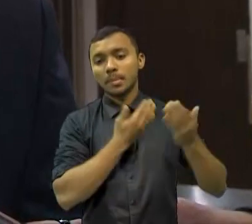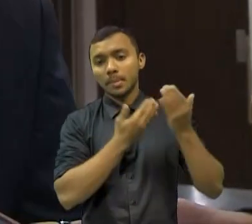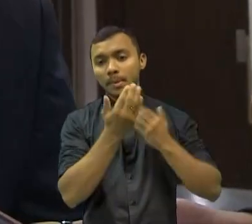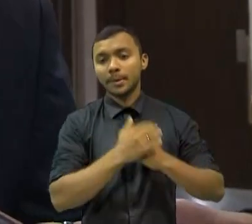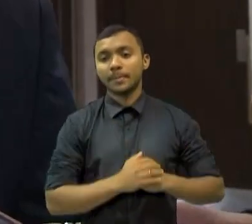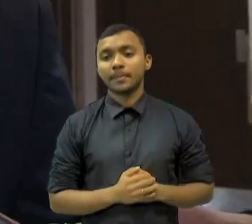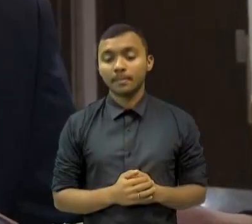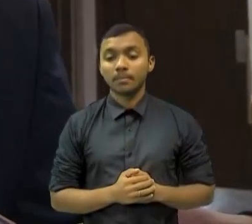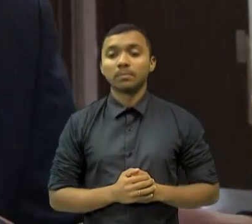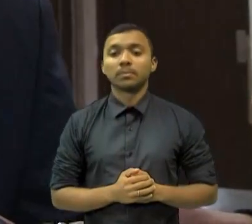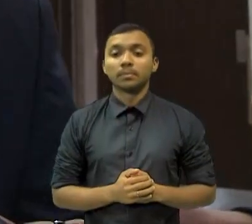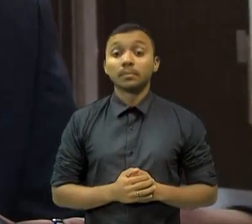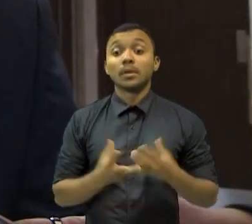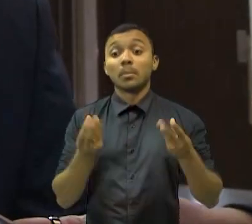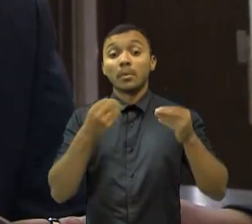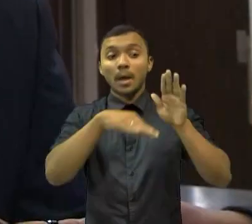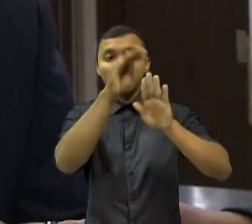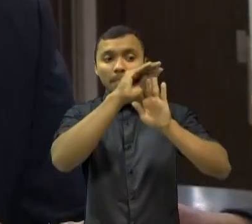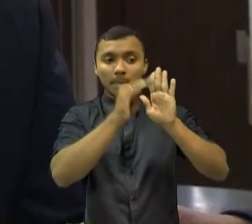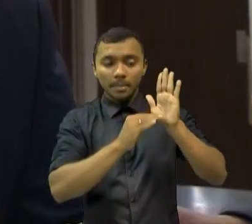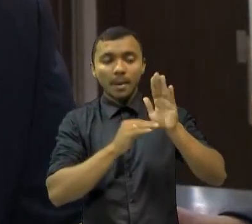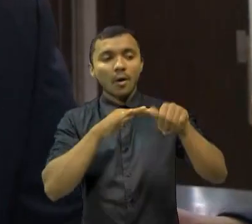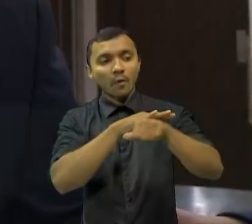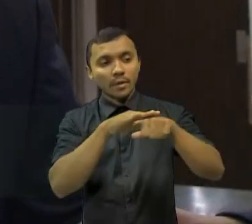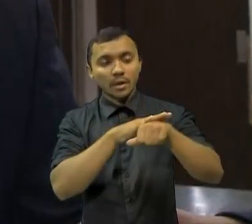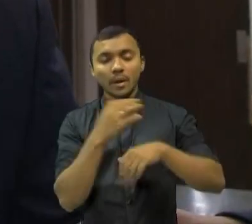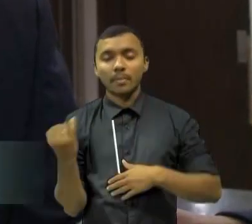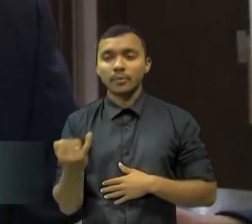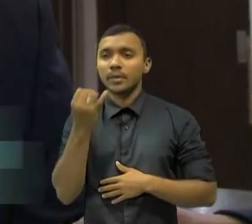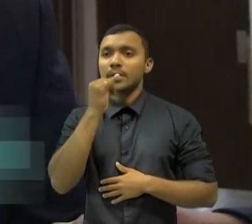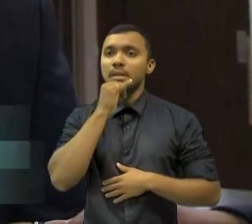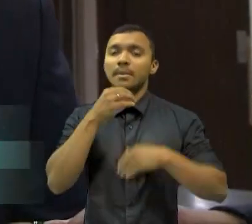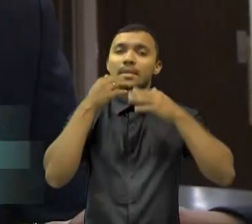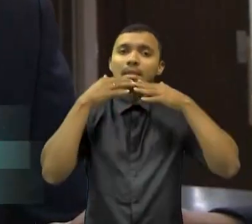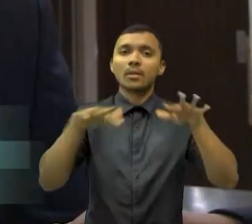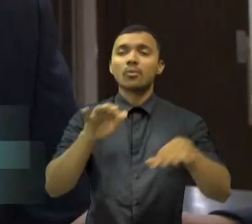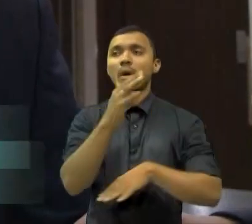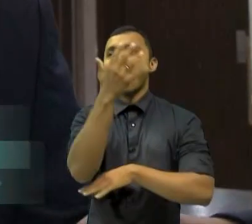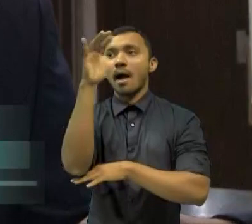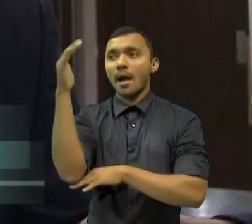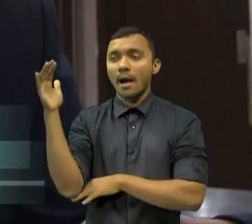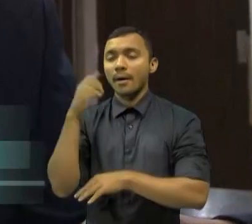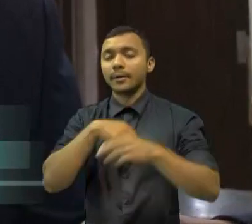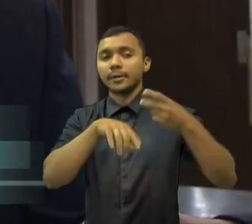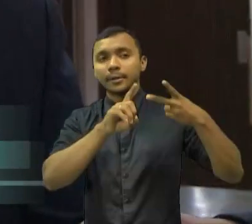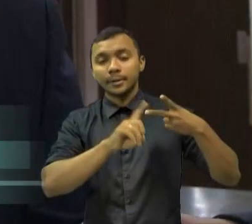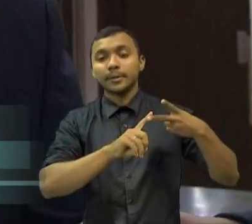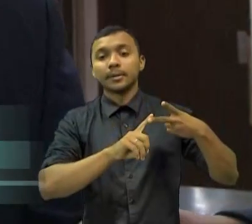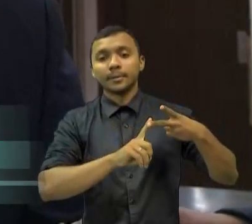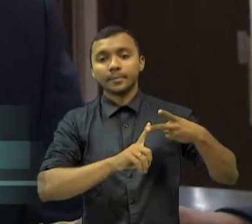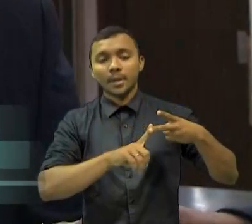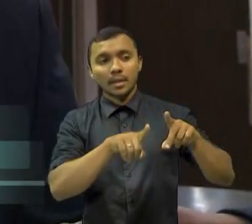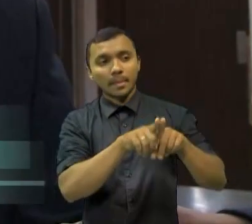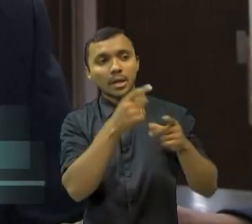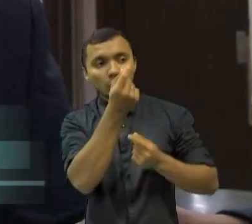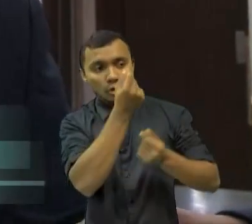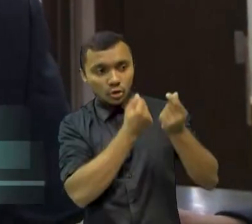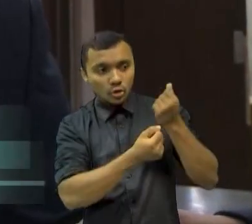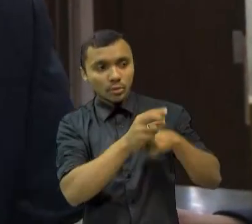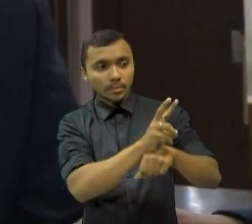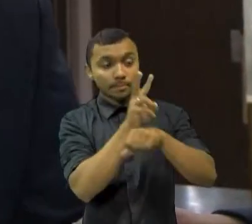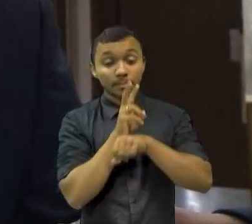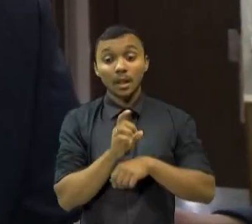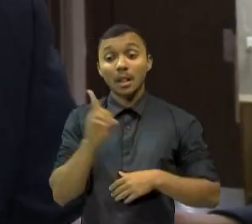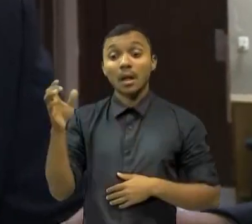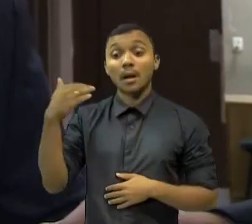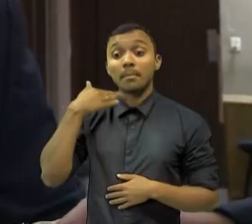muitas pautas importantes, a questão ambiental, nós temos a própria questão do financiamento mesmo do Banco do Nordeste,